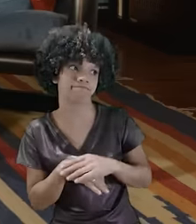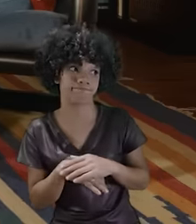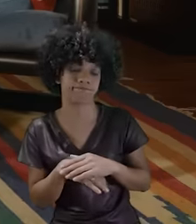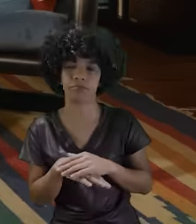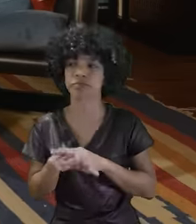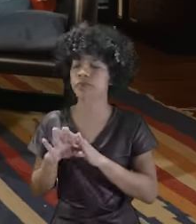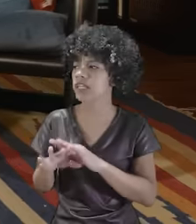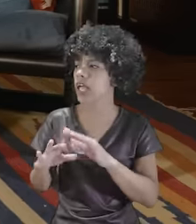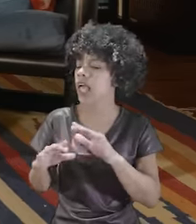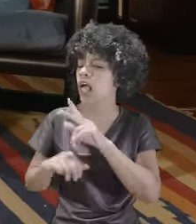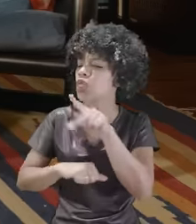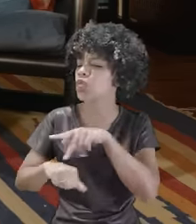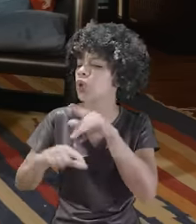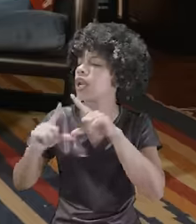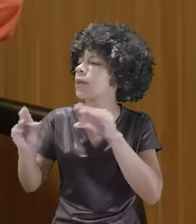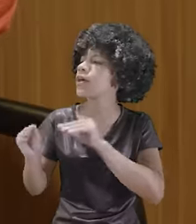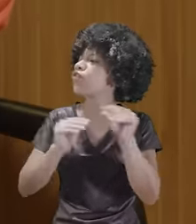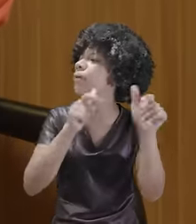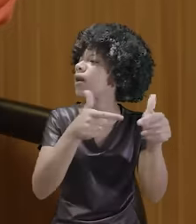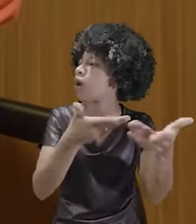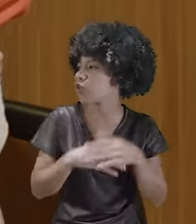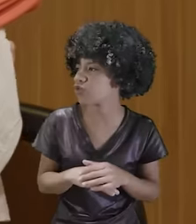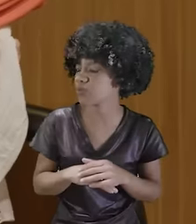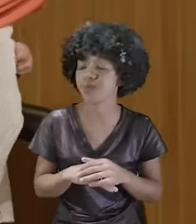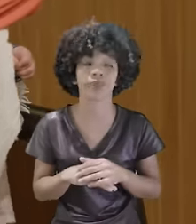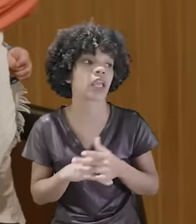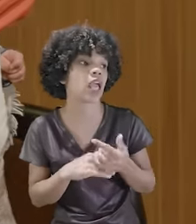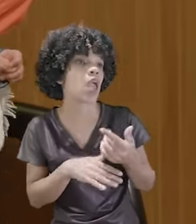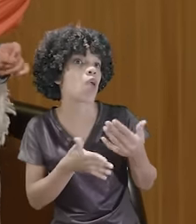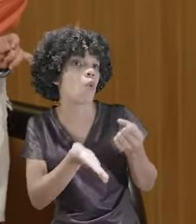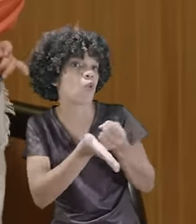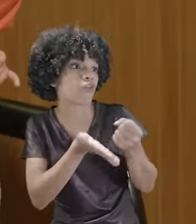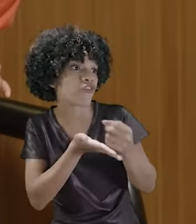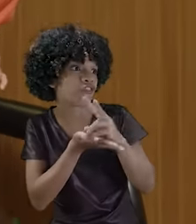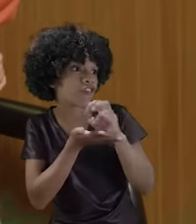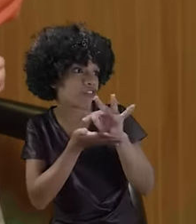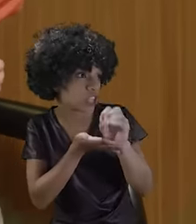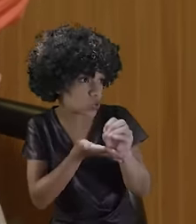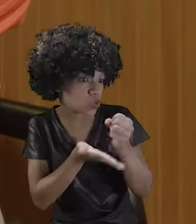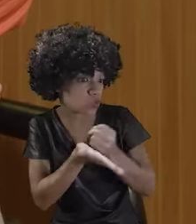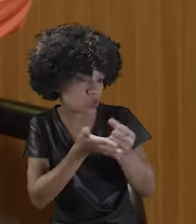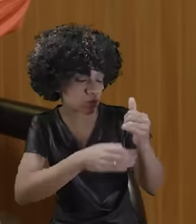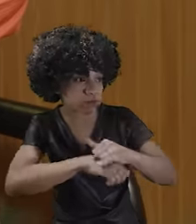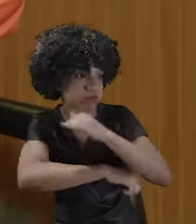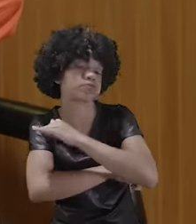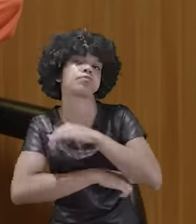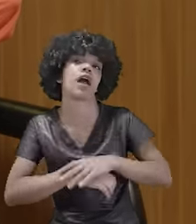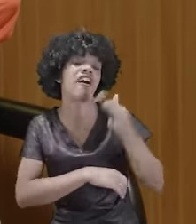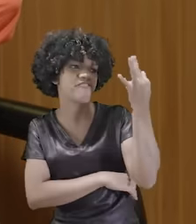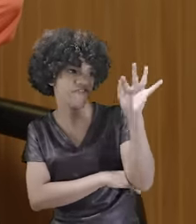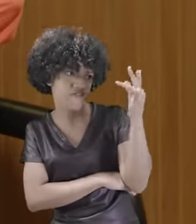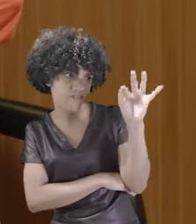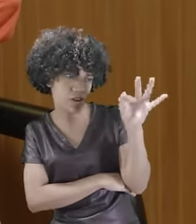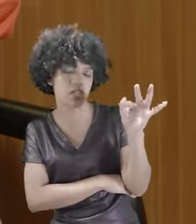e aí do Líbano você foi para onde ele foi para pegar um visto na França e o França deu visto